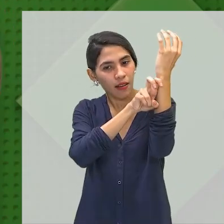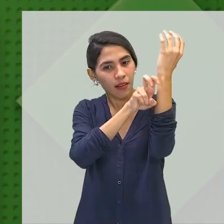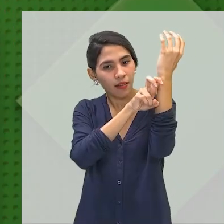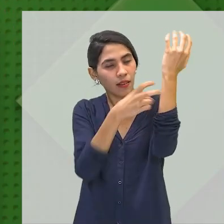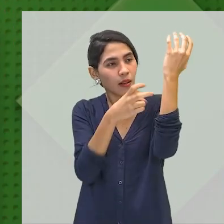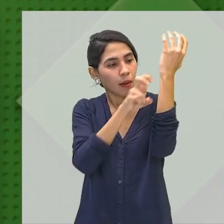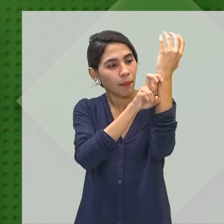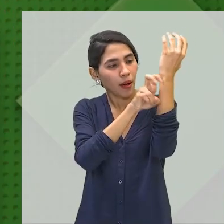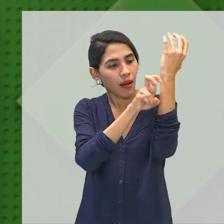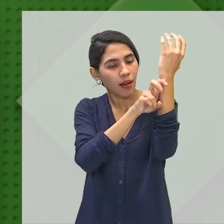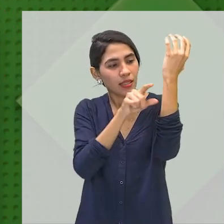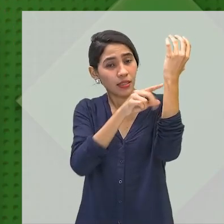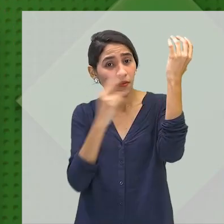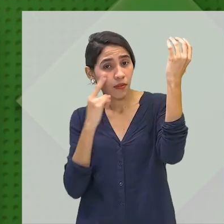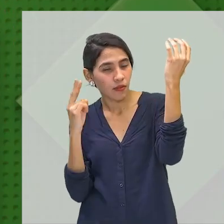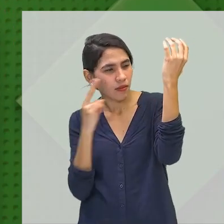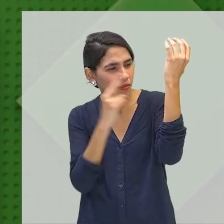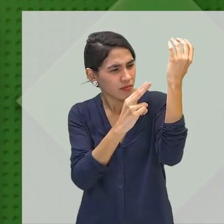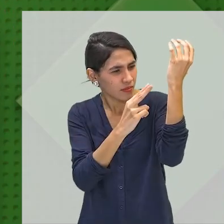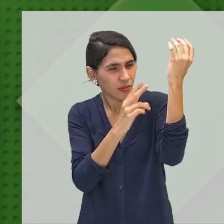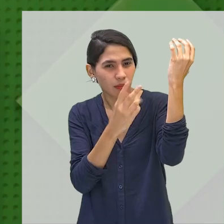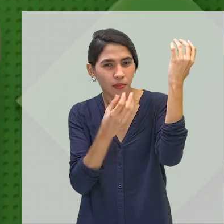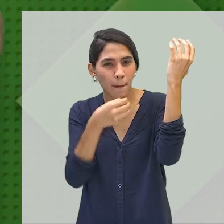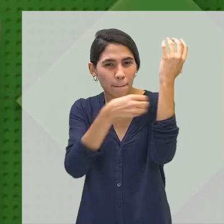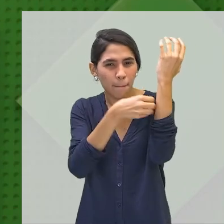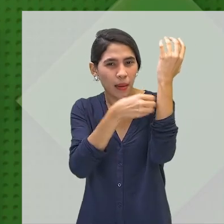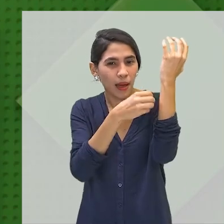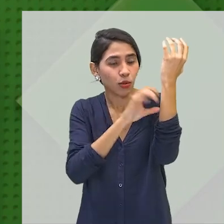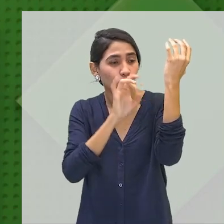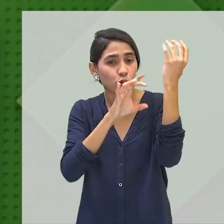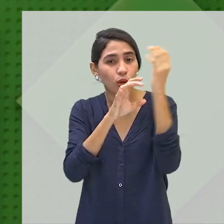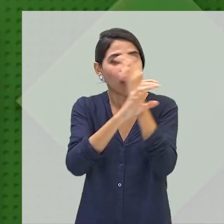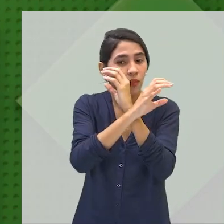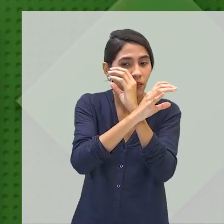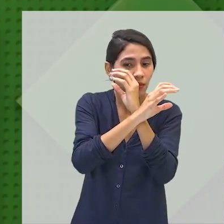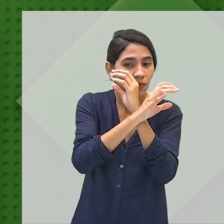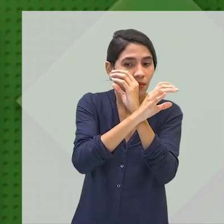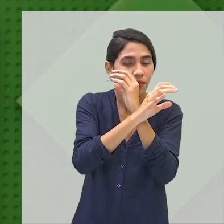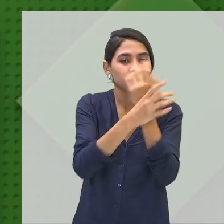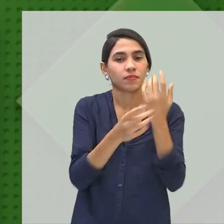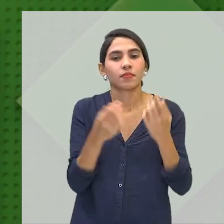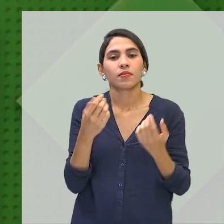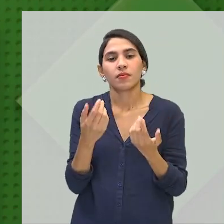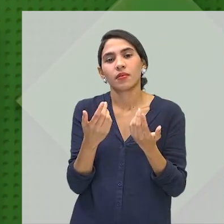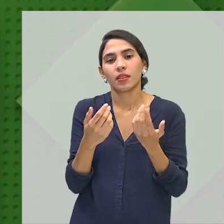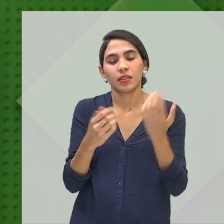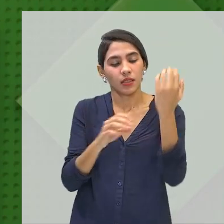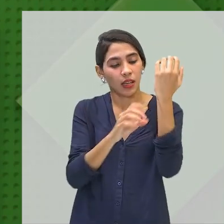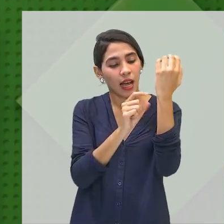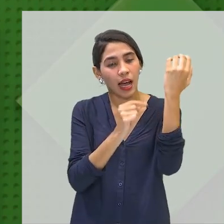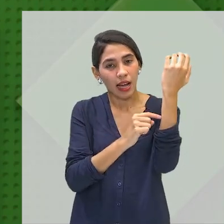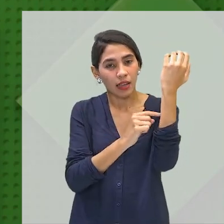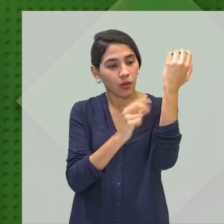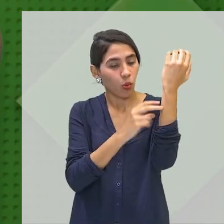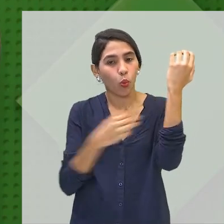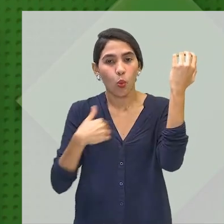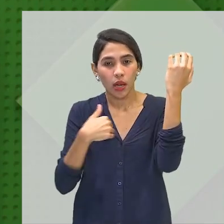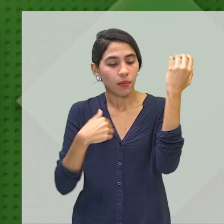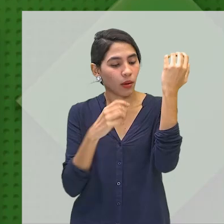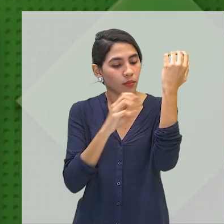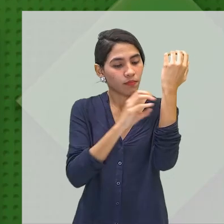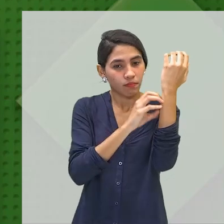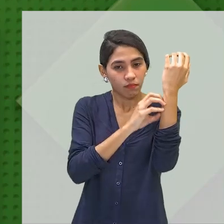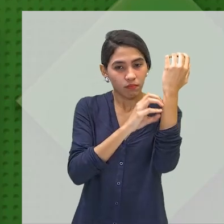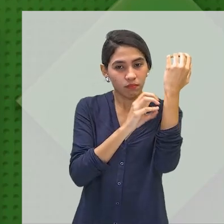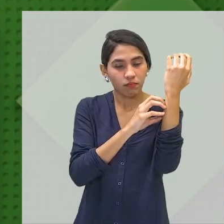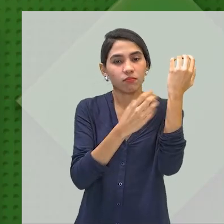uma cigarra ali, mas se você chegar perto para ver com detalhes, tem somente o exoesqueleto dela. Então quer dizer que uma cigarra já passou por ali,